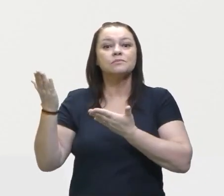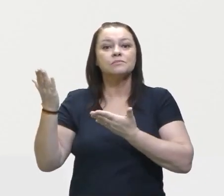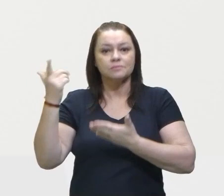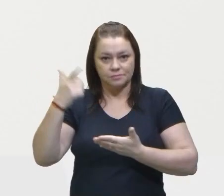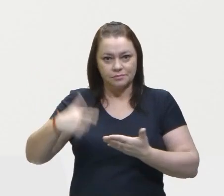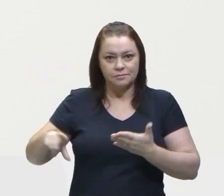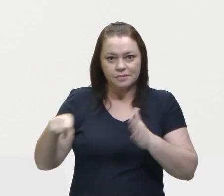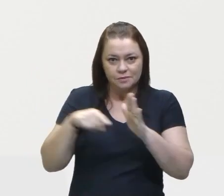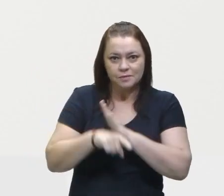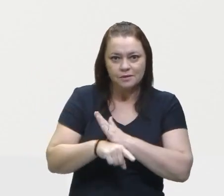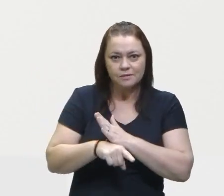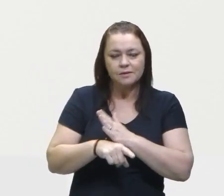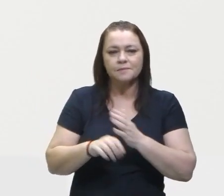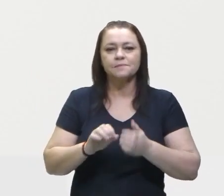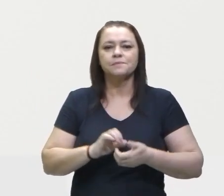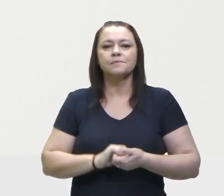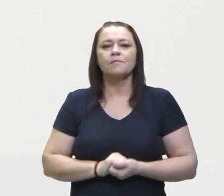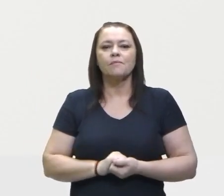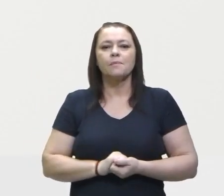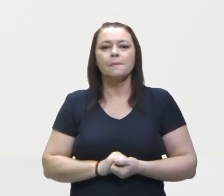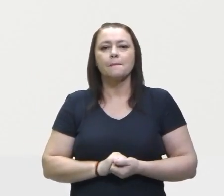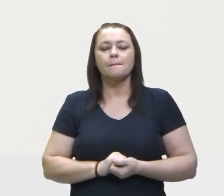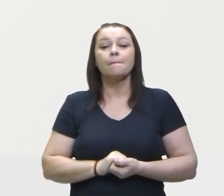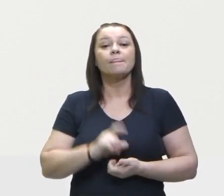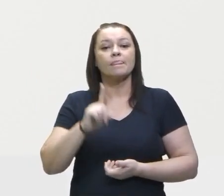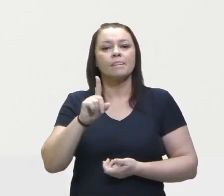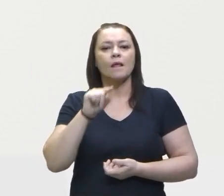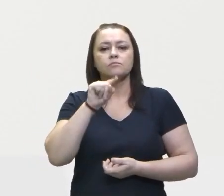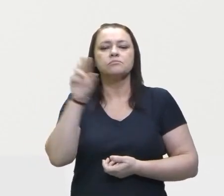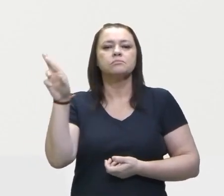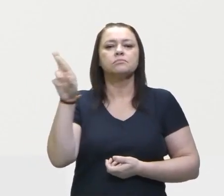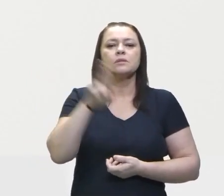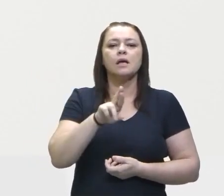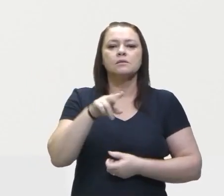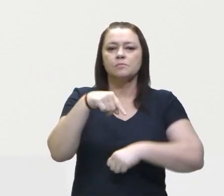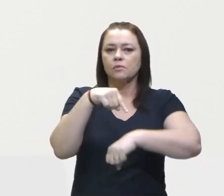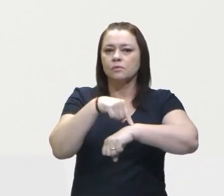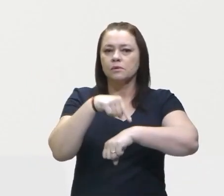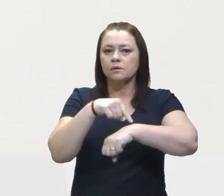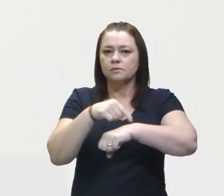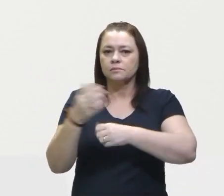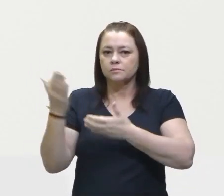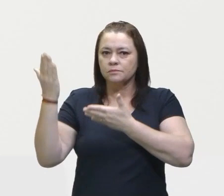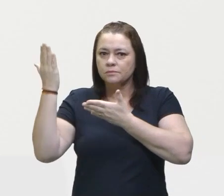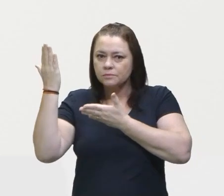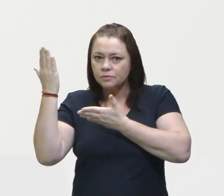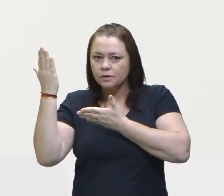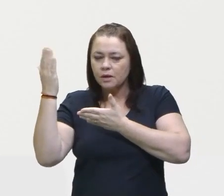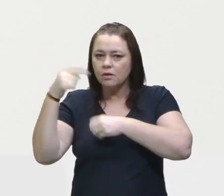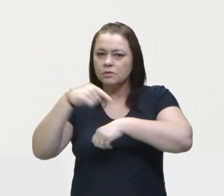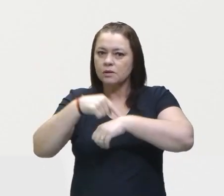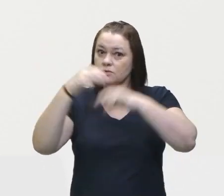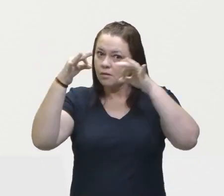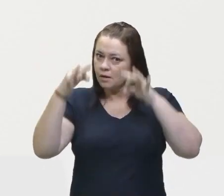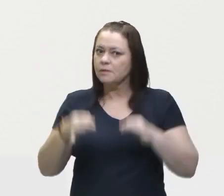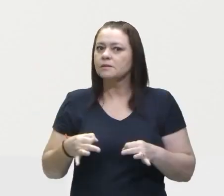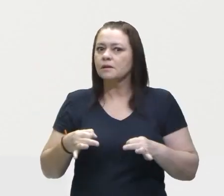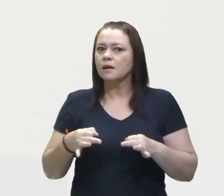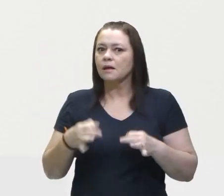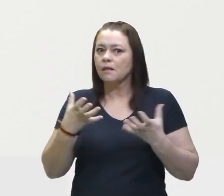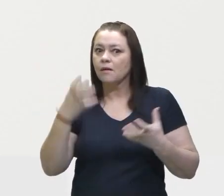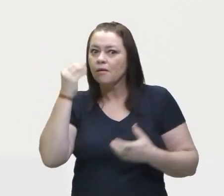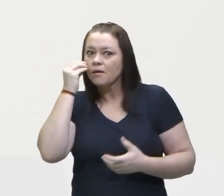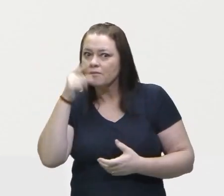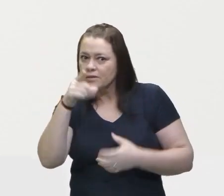pergunta? Muito bem. Marque nos relógios abaixo as horas indicadas. Quero ver se você